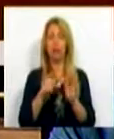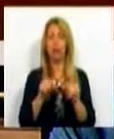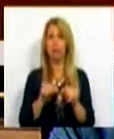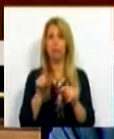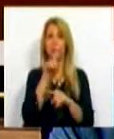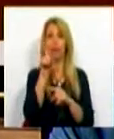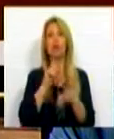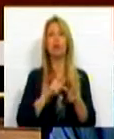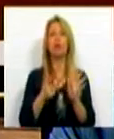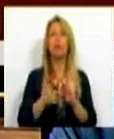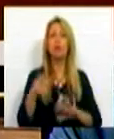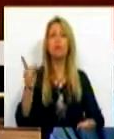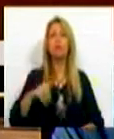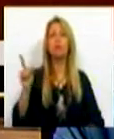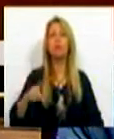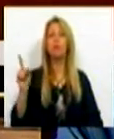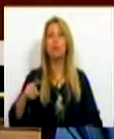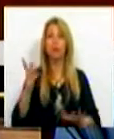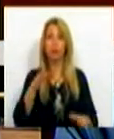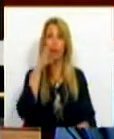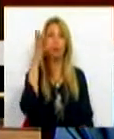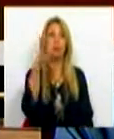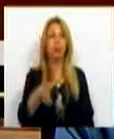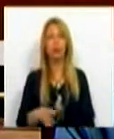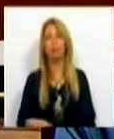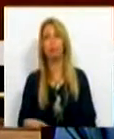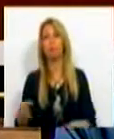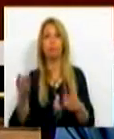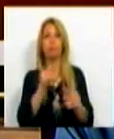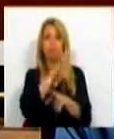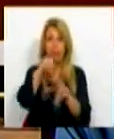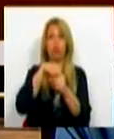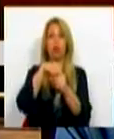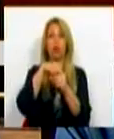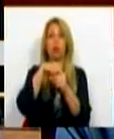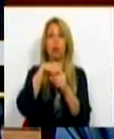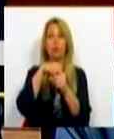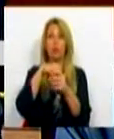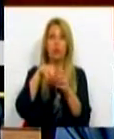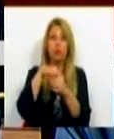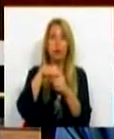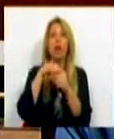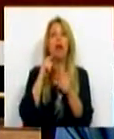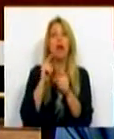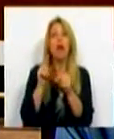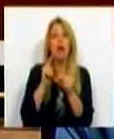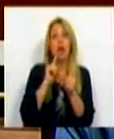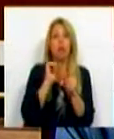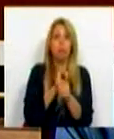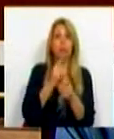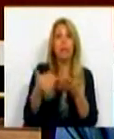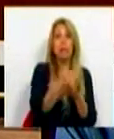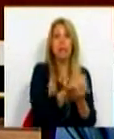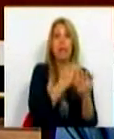Quanto à questão técnica, tantas vezes já referida, do caráter endógeno entre receitas fiscais e